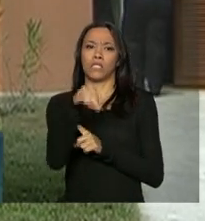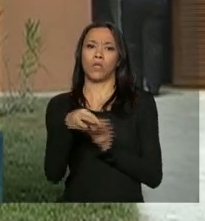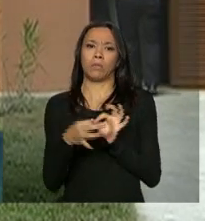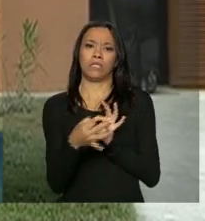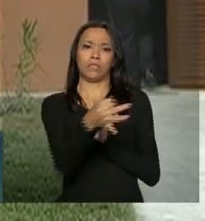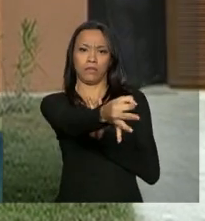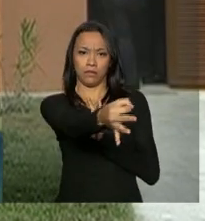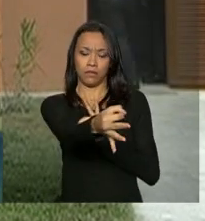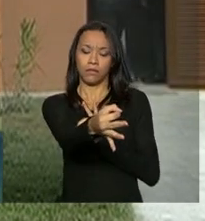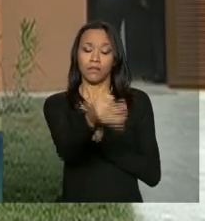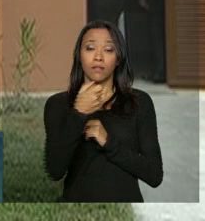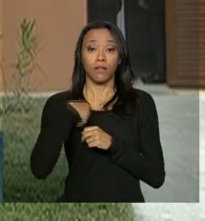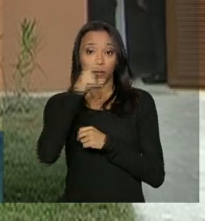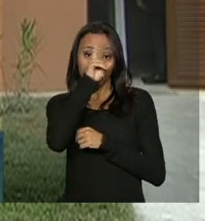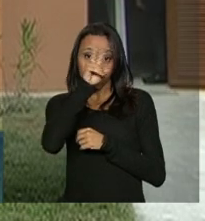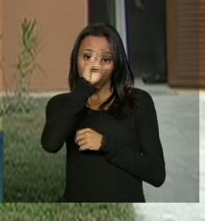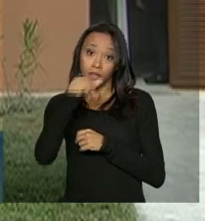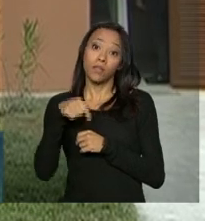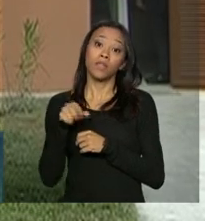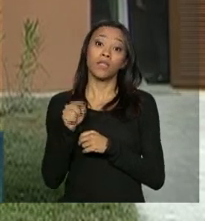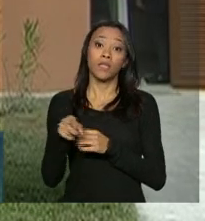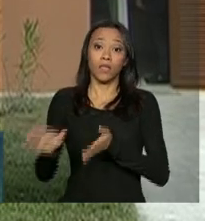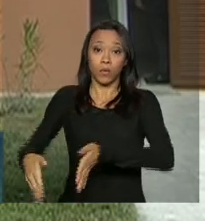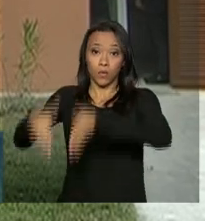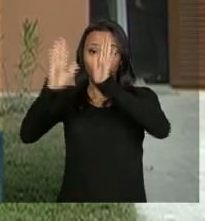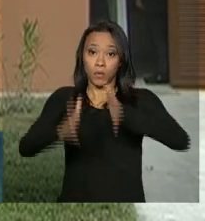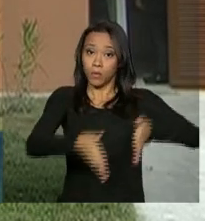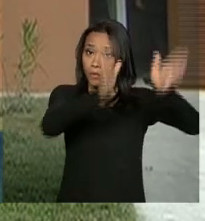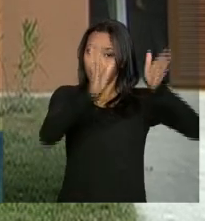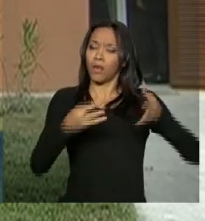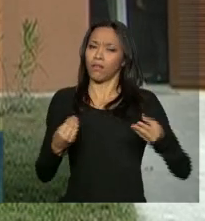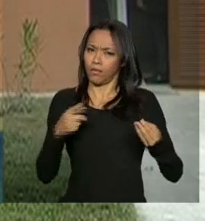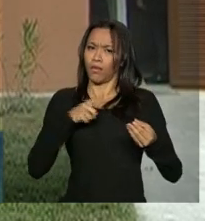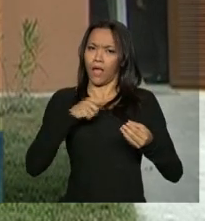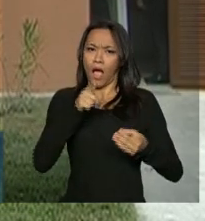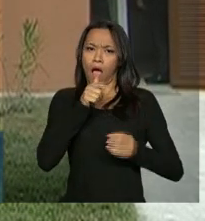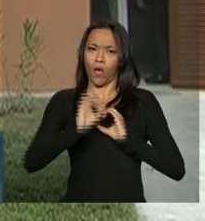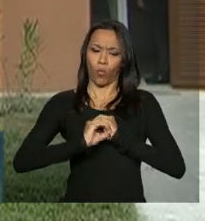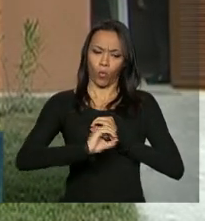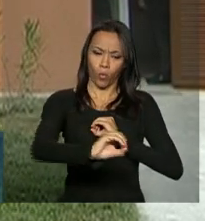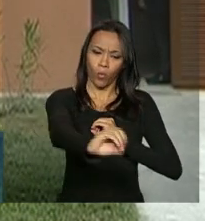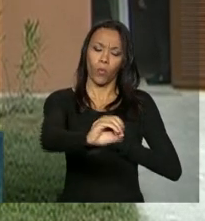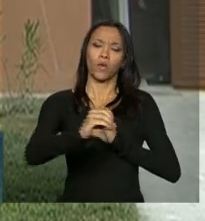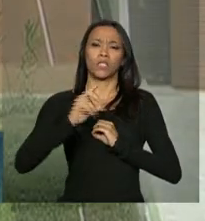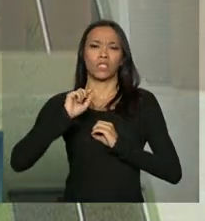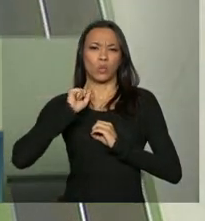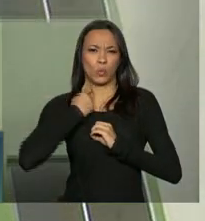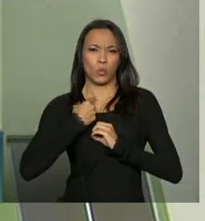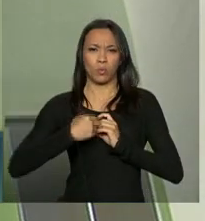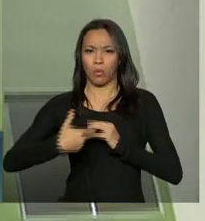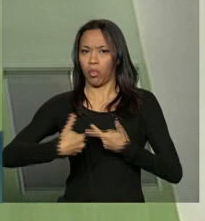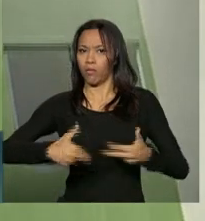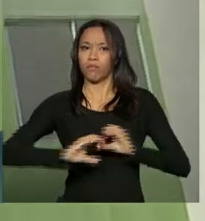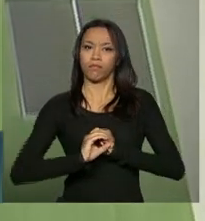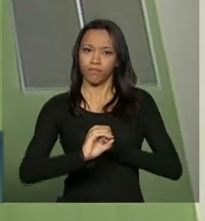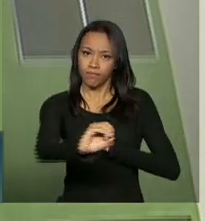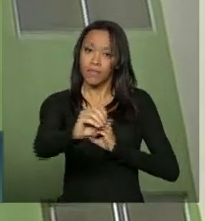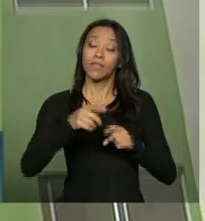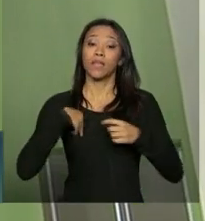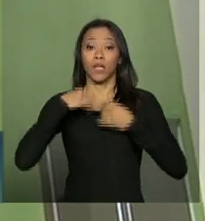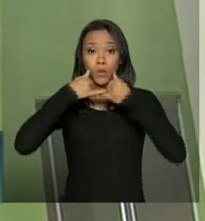Lembrando que os condomínios eles são entregues com rede de água e esgoto drenagem energia